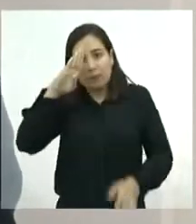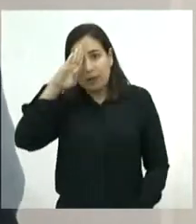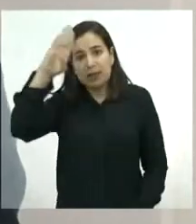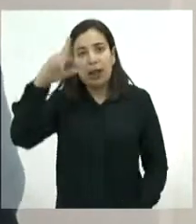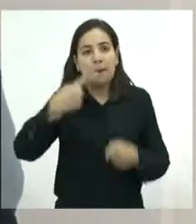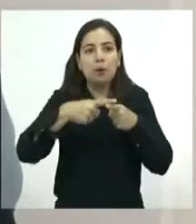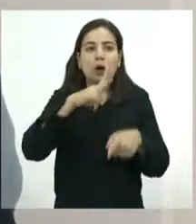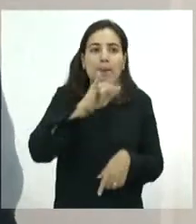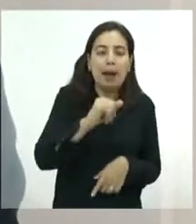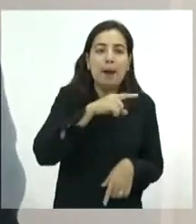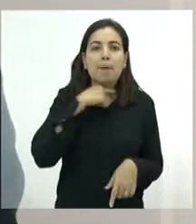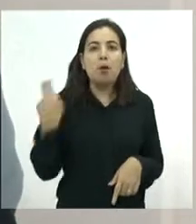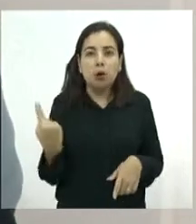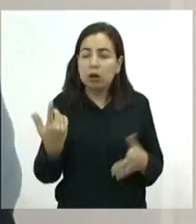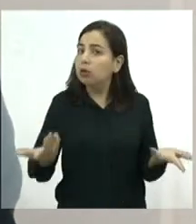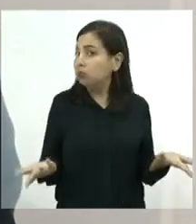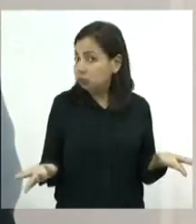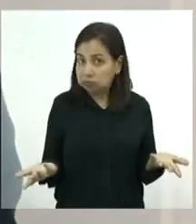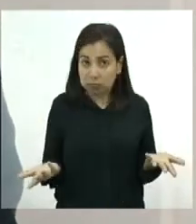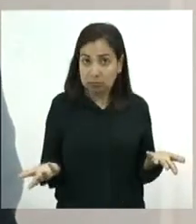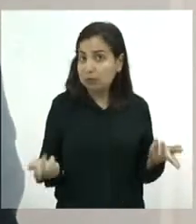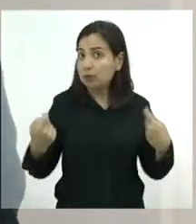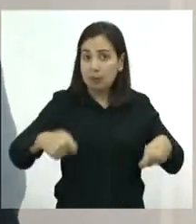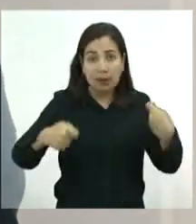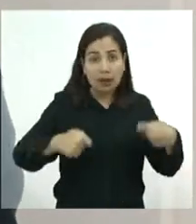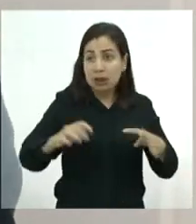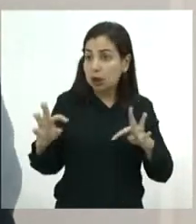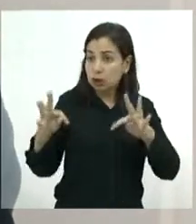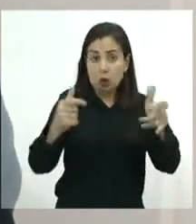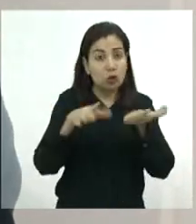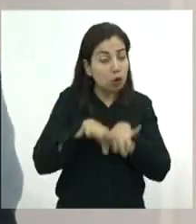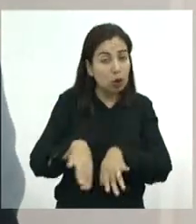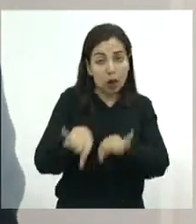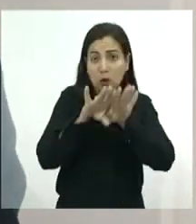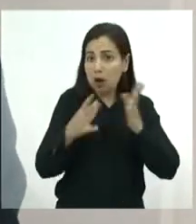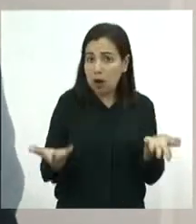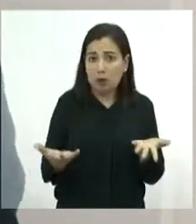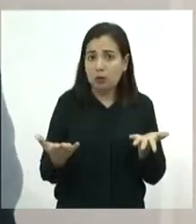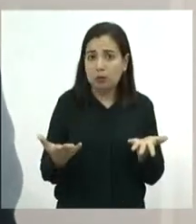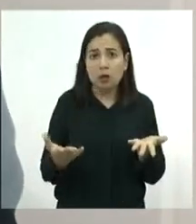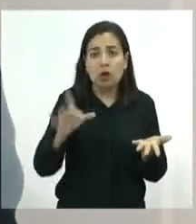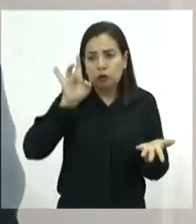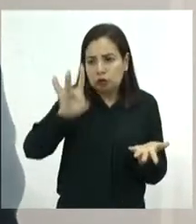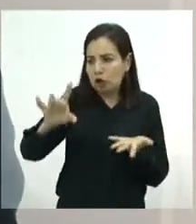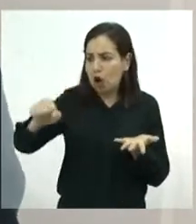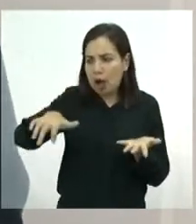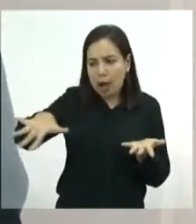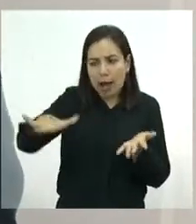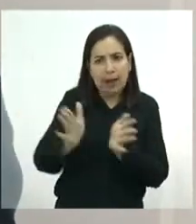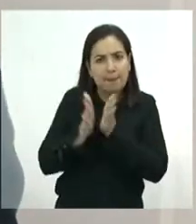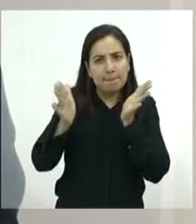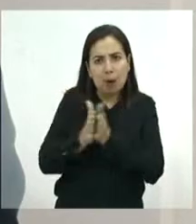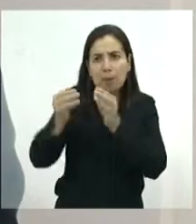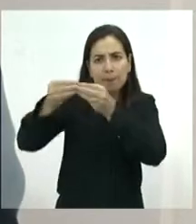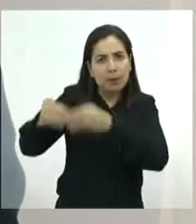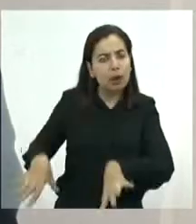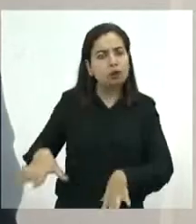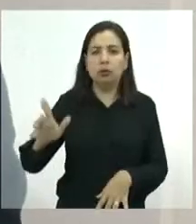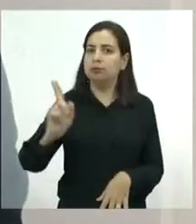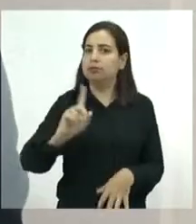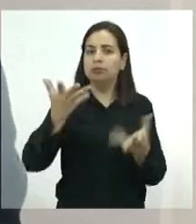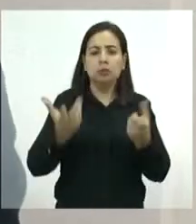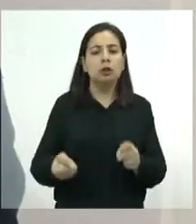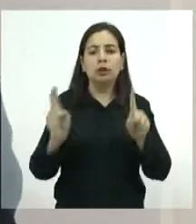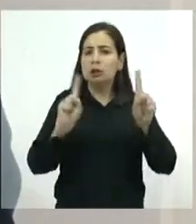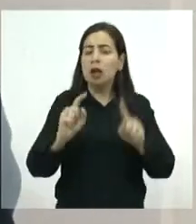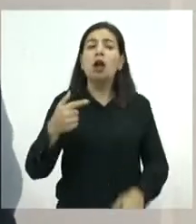vamos tratando político que recebe, tem uma aposentadoria privilegiada, nós temos que acabar, estou falando com muita propriedade porque